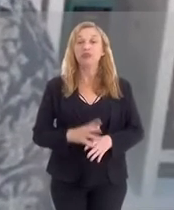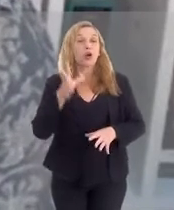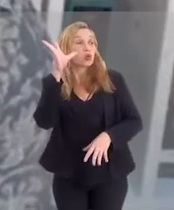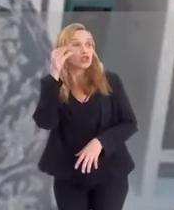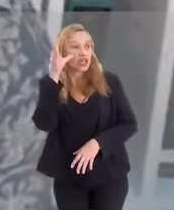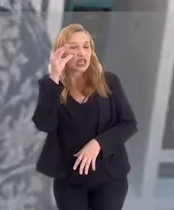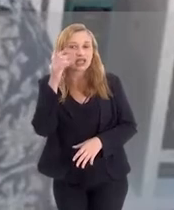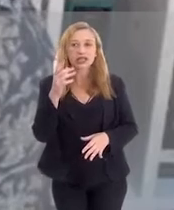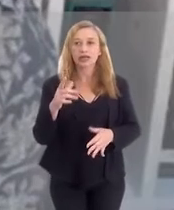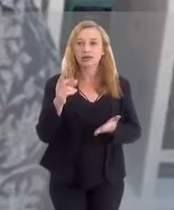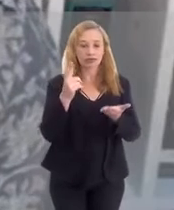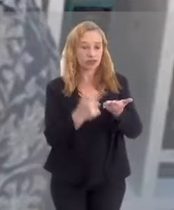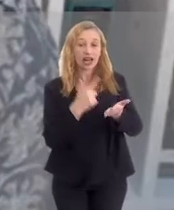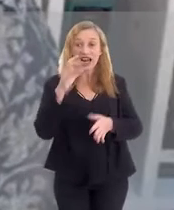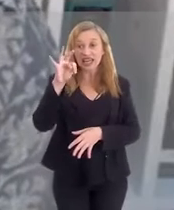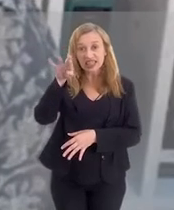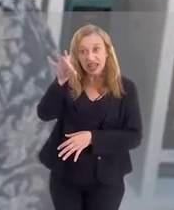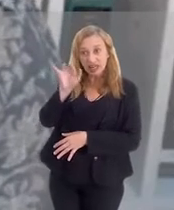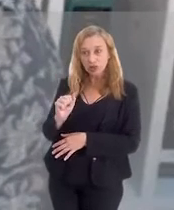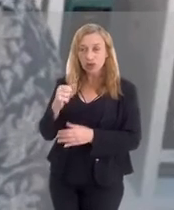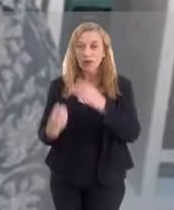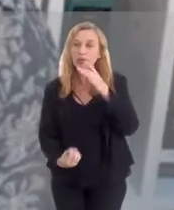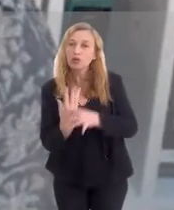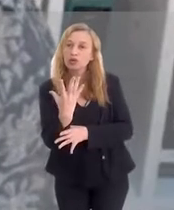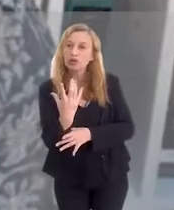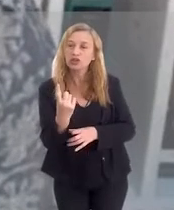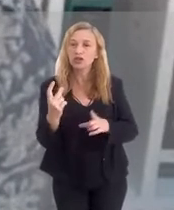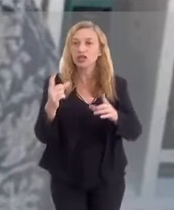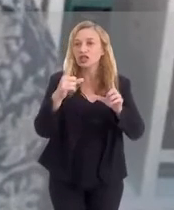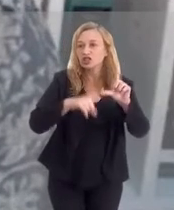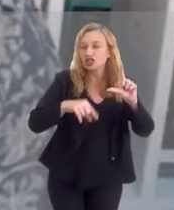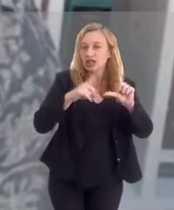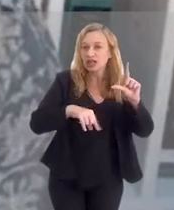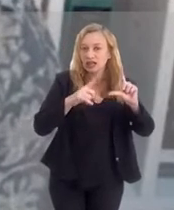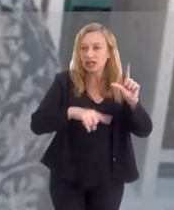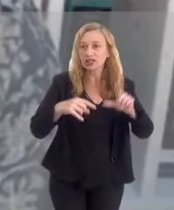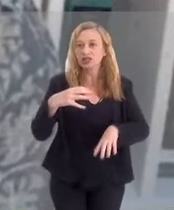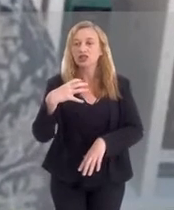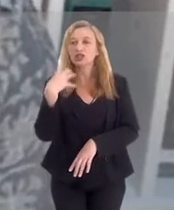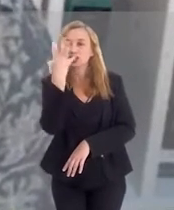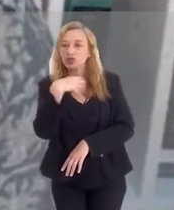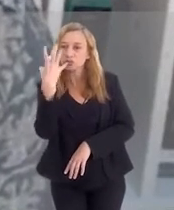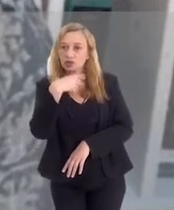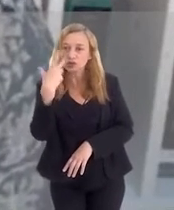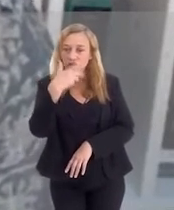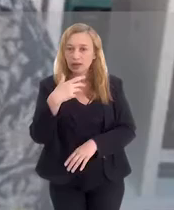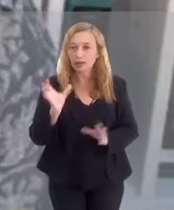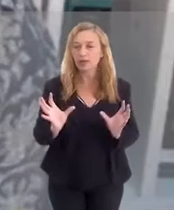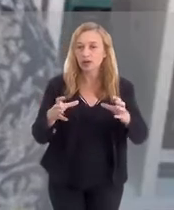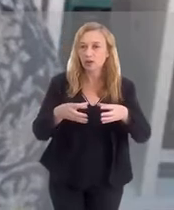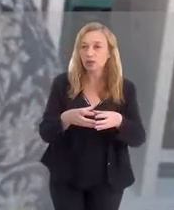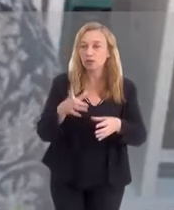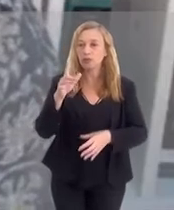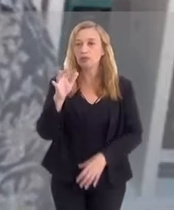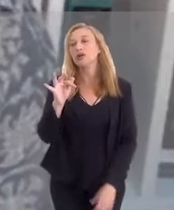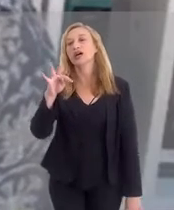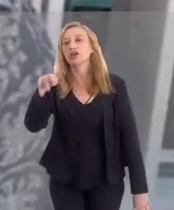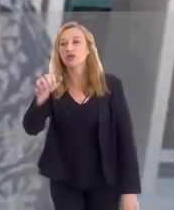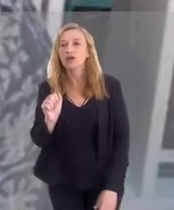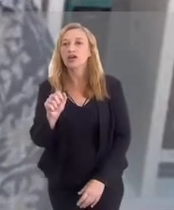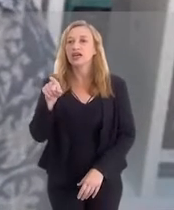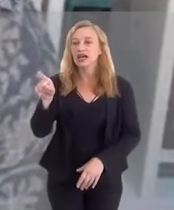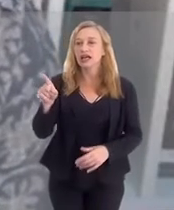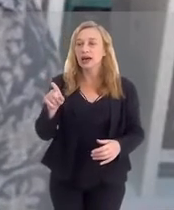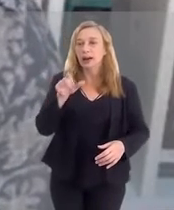seu interesse pela literatura teve como reflexo a produção de letras de música para bandas de hardcore, de que ela fez parte como baixista